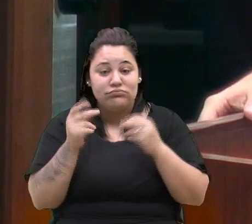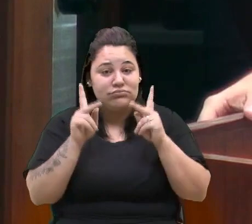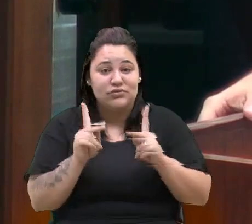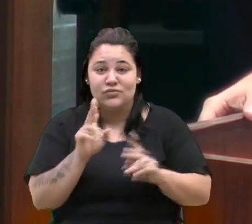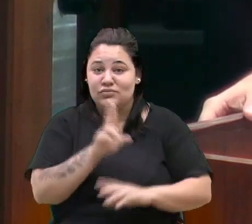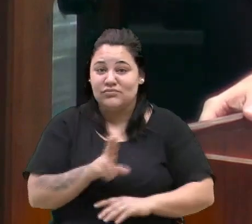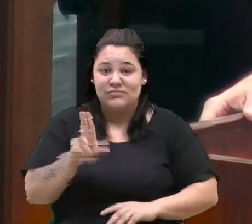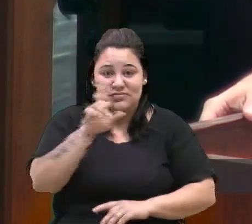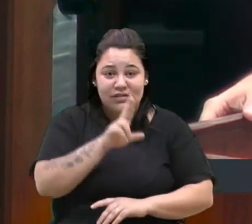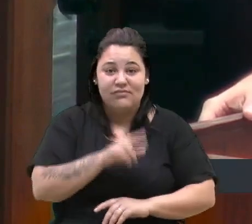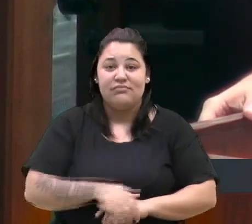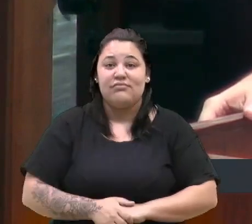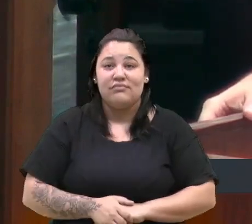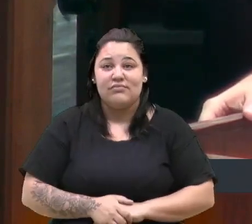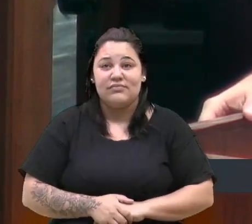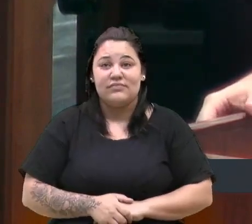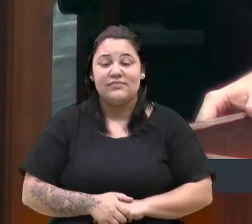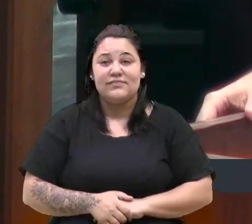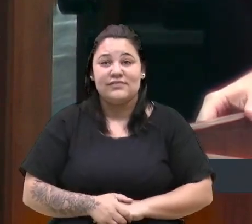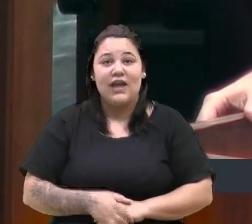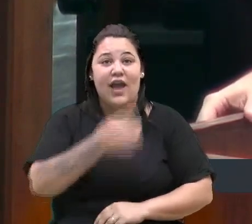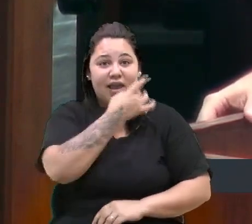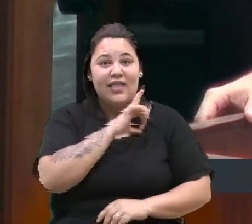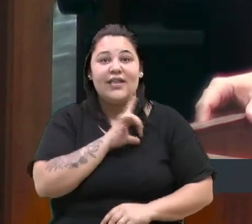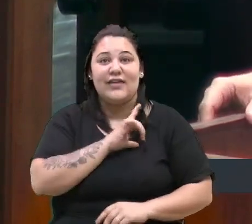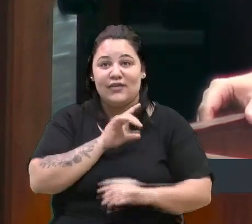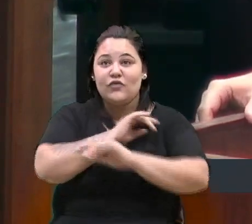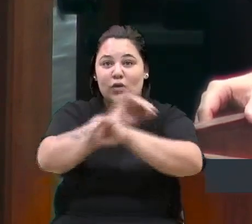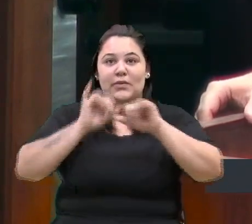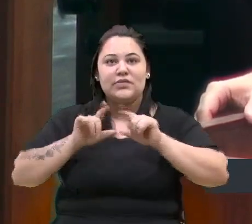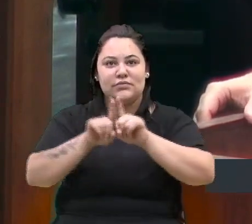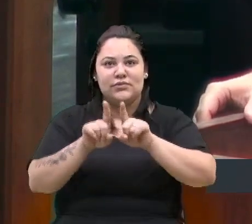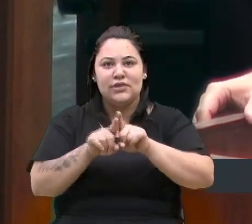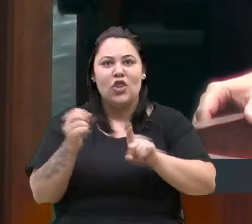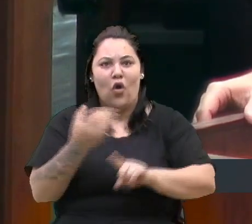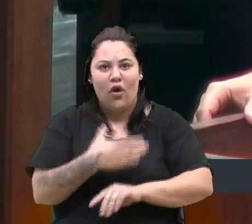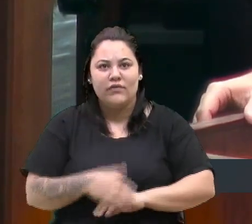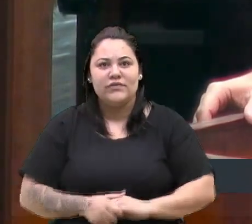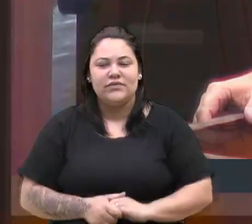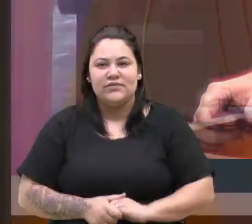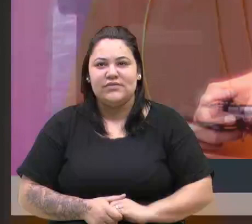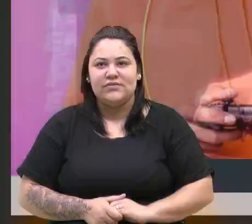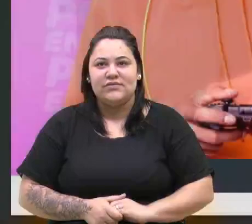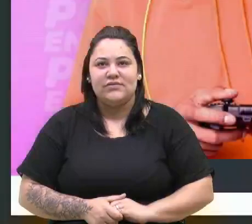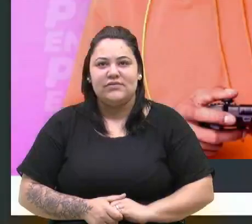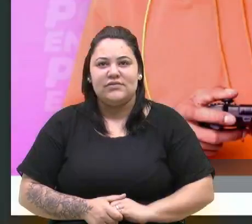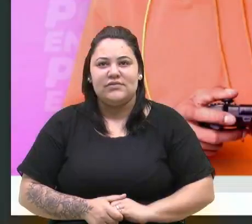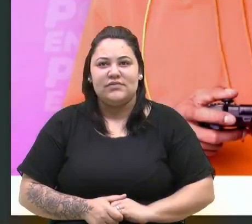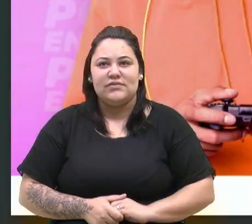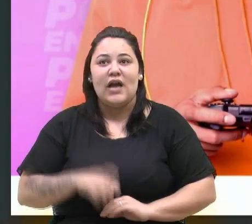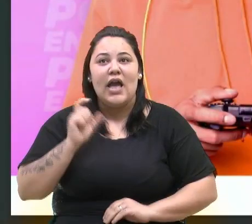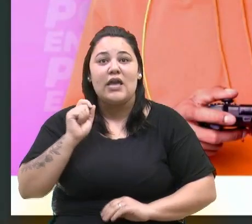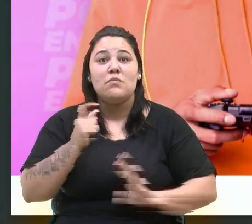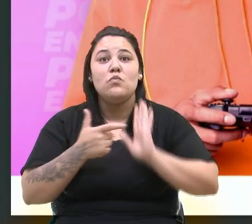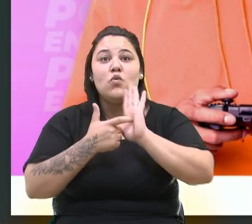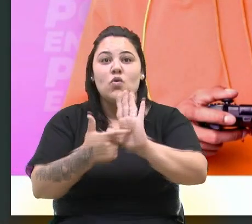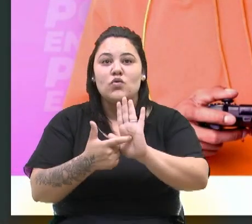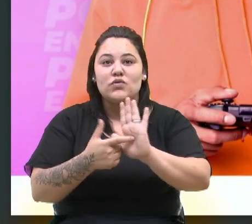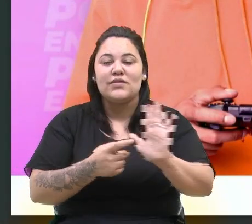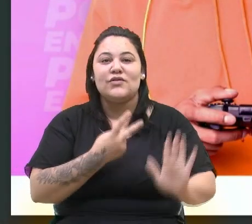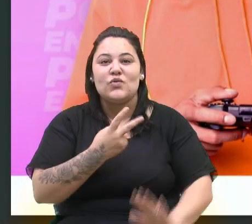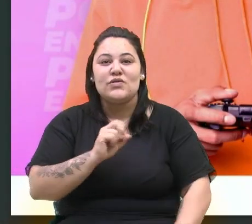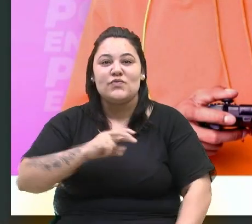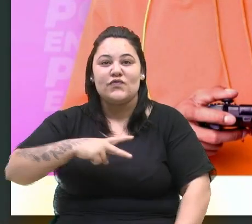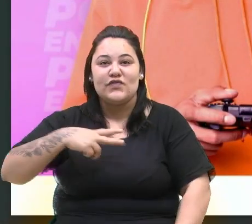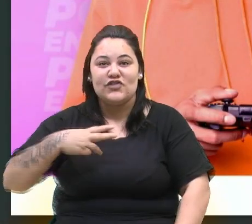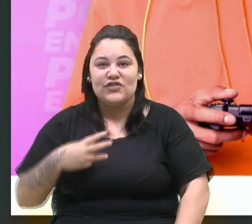E aqui dados, né, recentes, em que apontam aí que em